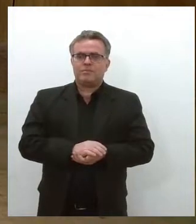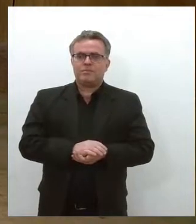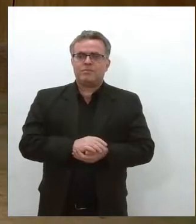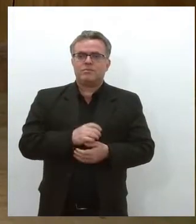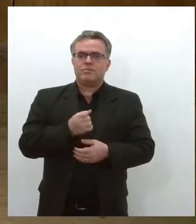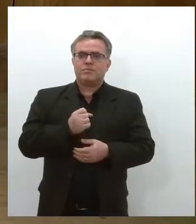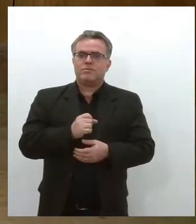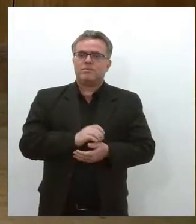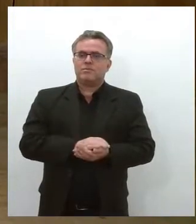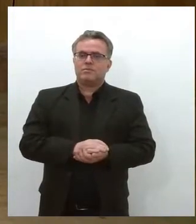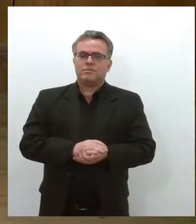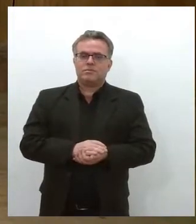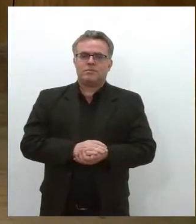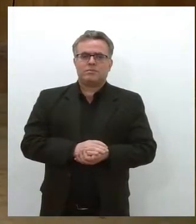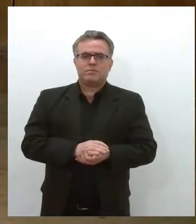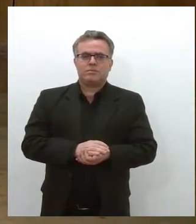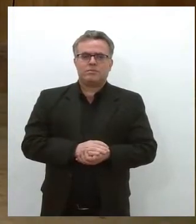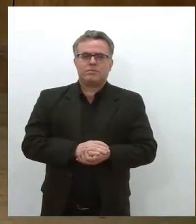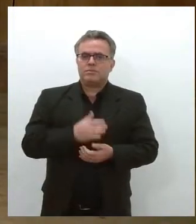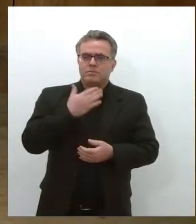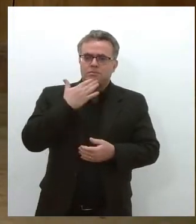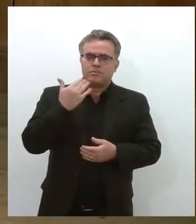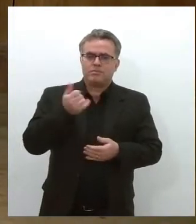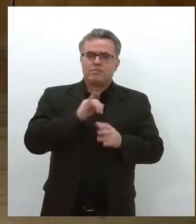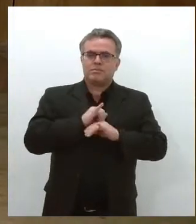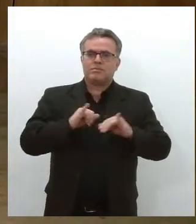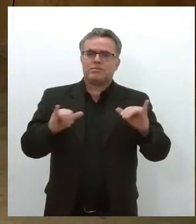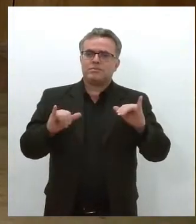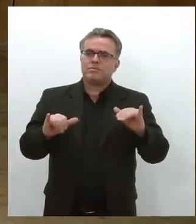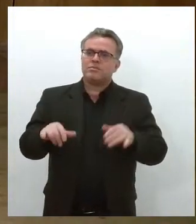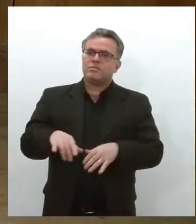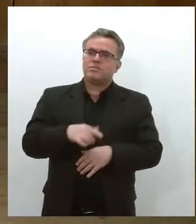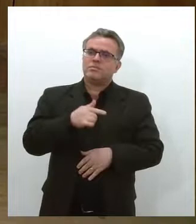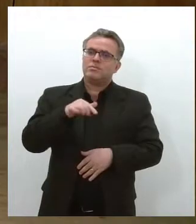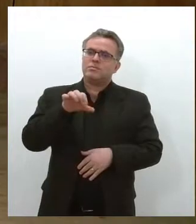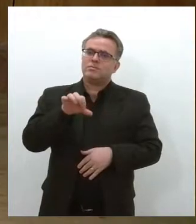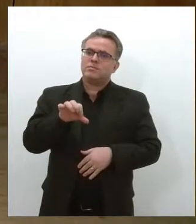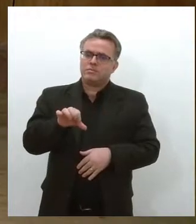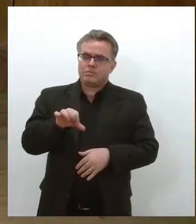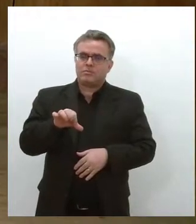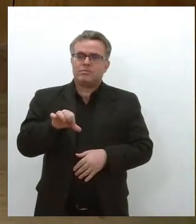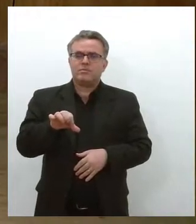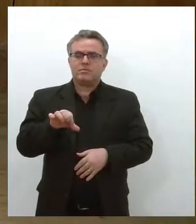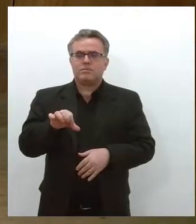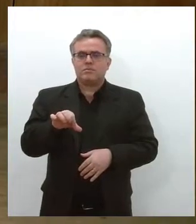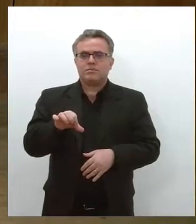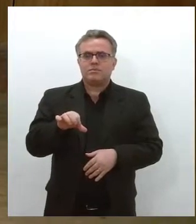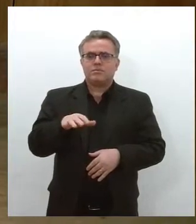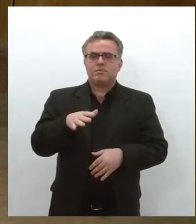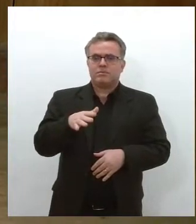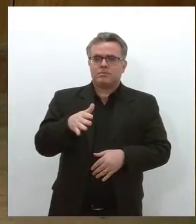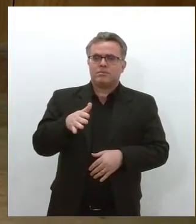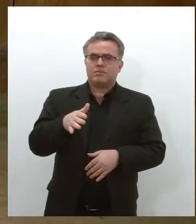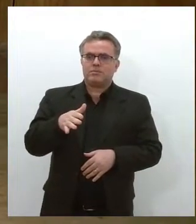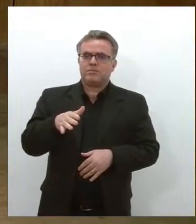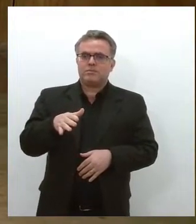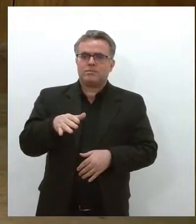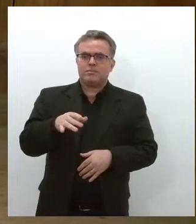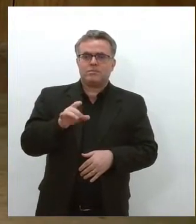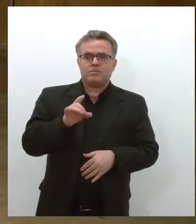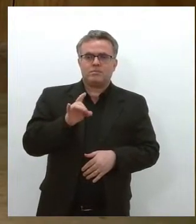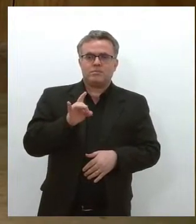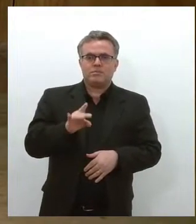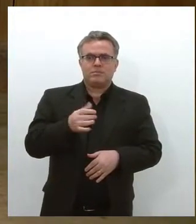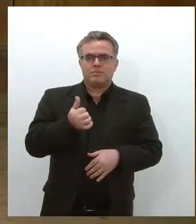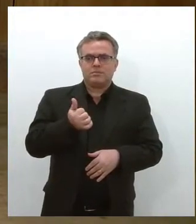81 senadores, melhor dizendo, destes 79 são, ou melhor, apenas 12 senadoras. É